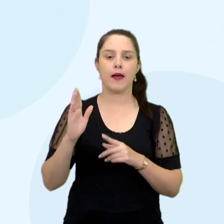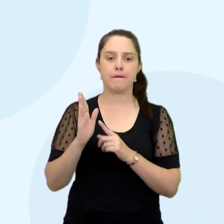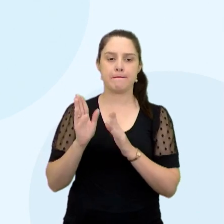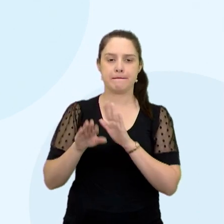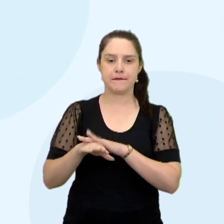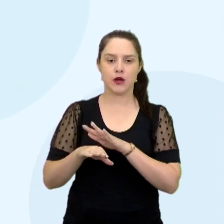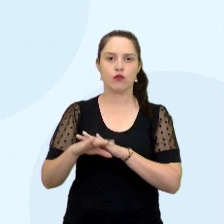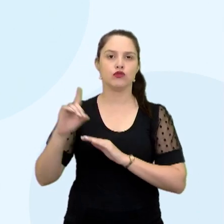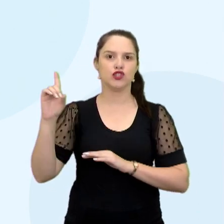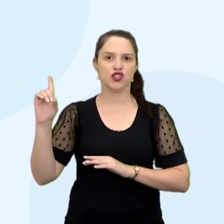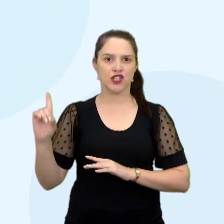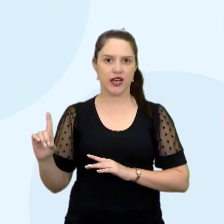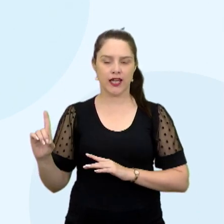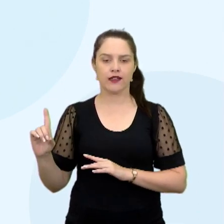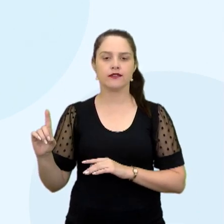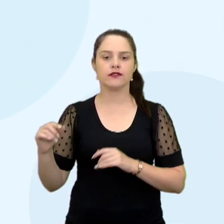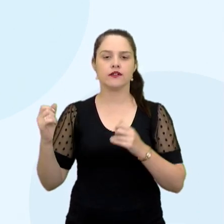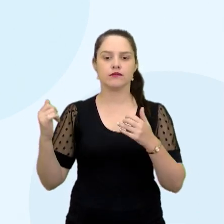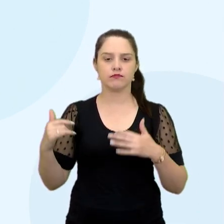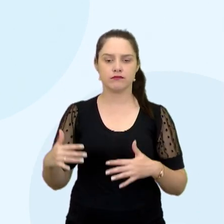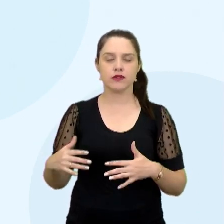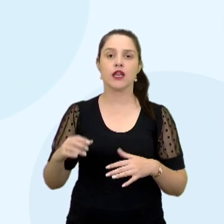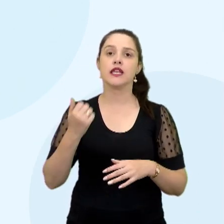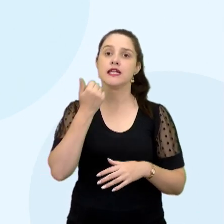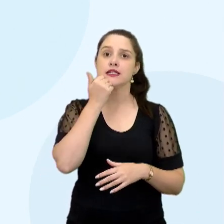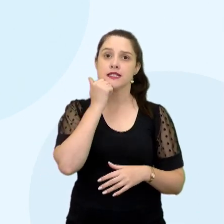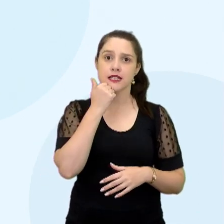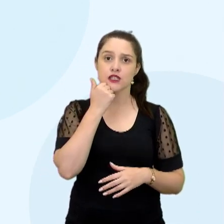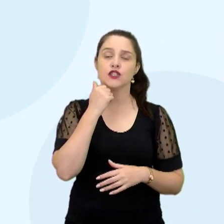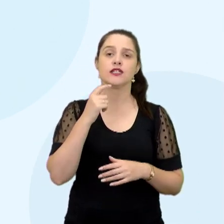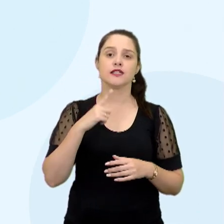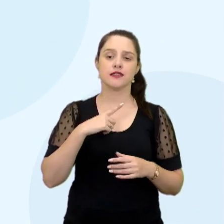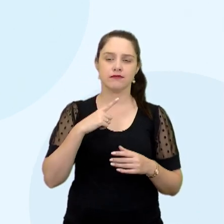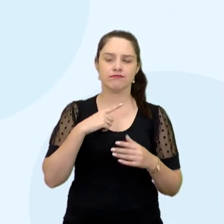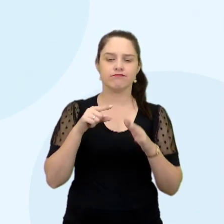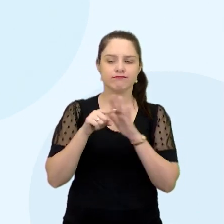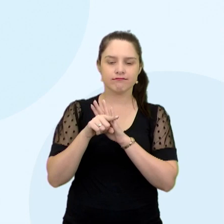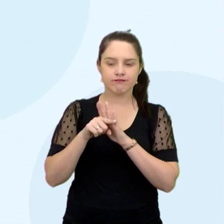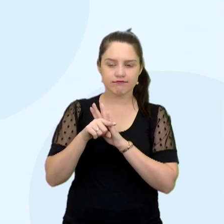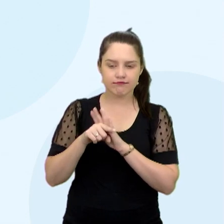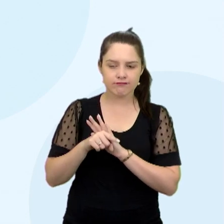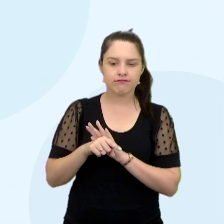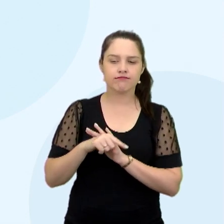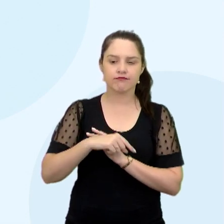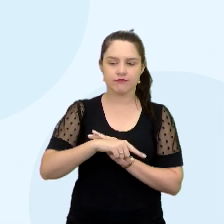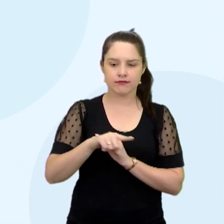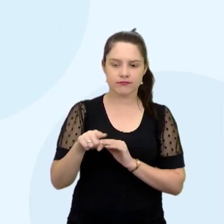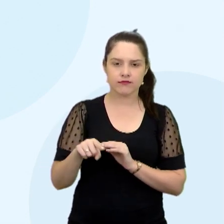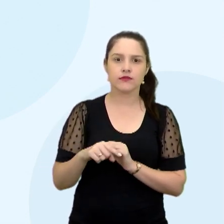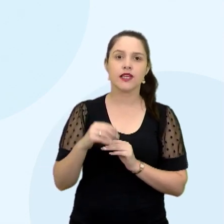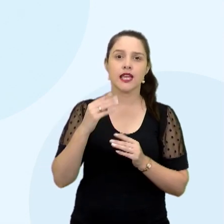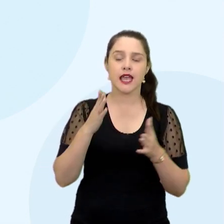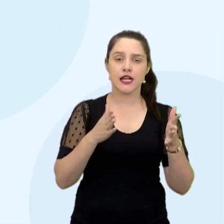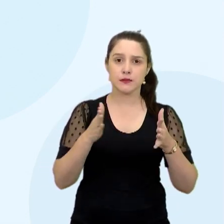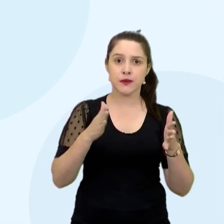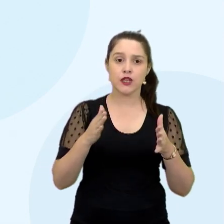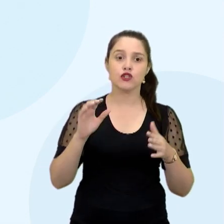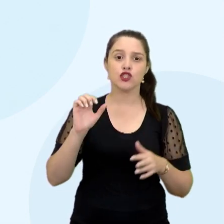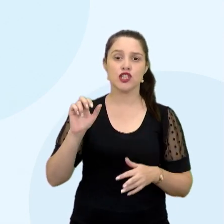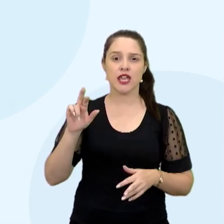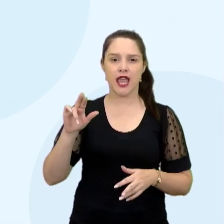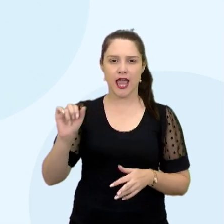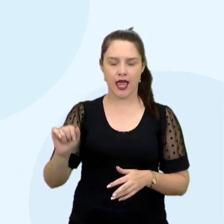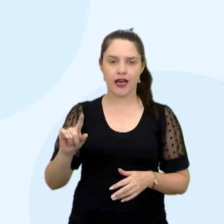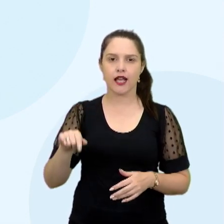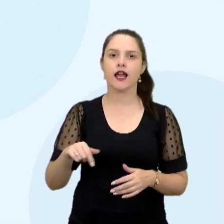E interessante retratar o que a gente viu, né? Alguns cientistas aí, né, descartam até esse período de El, né? E nós estamos